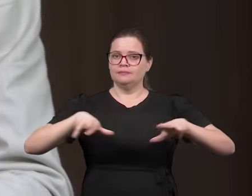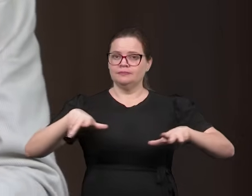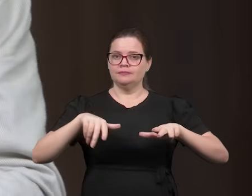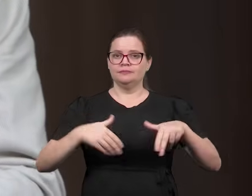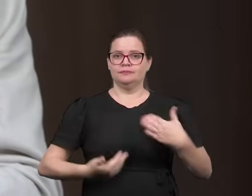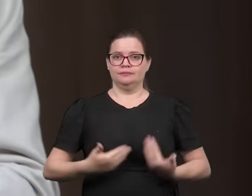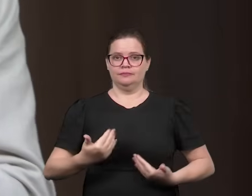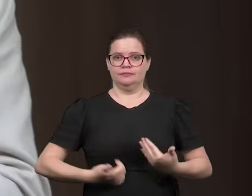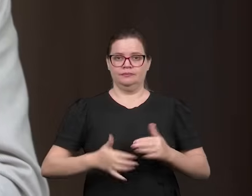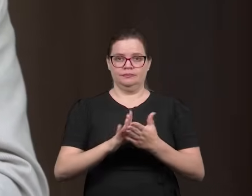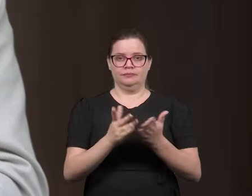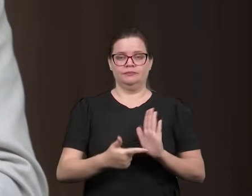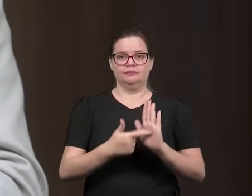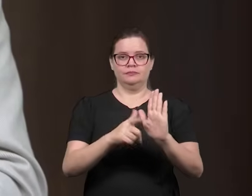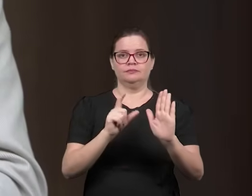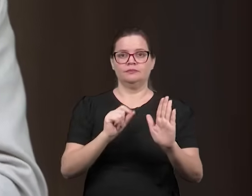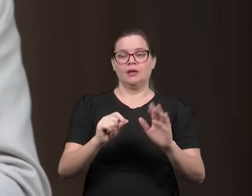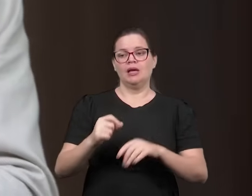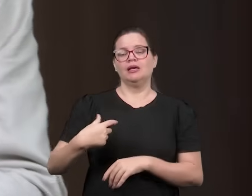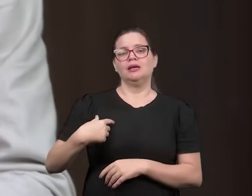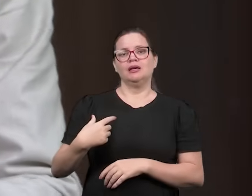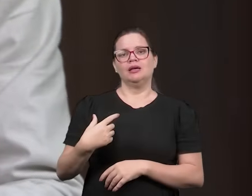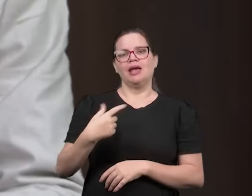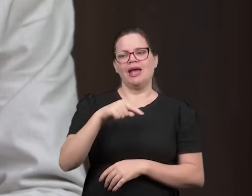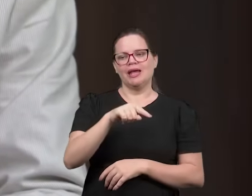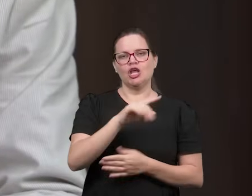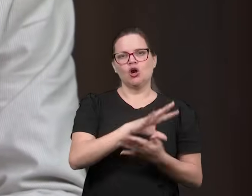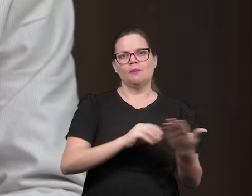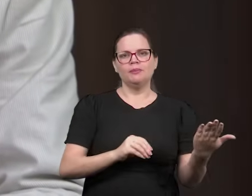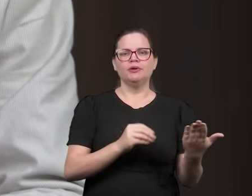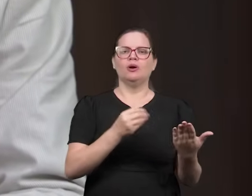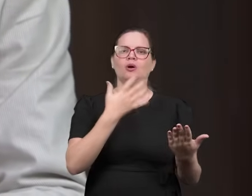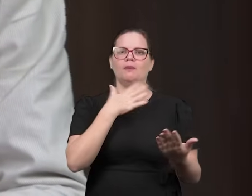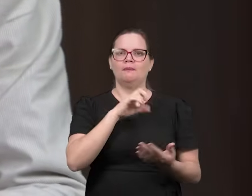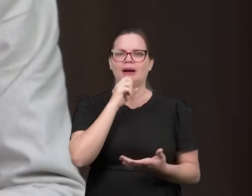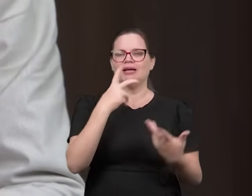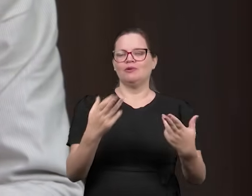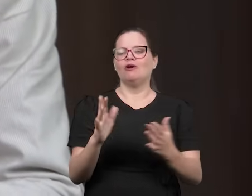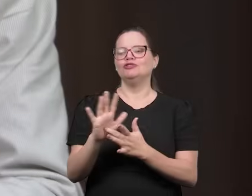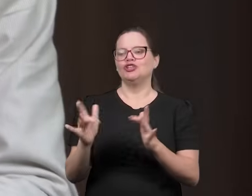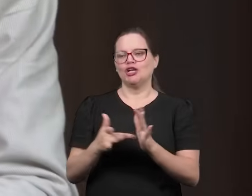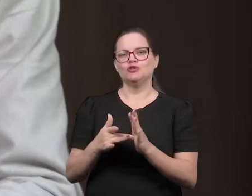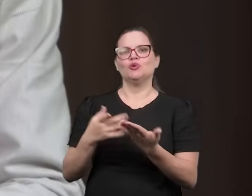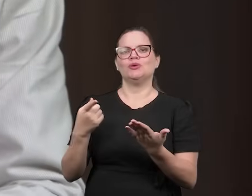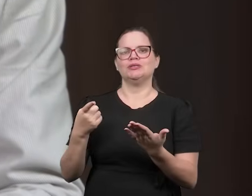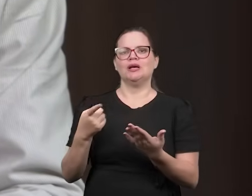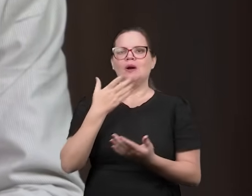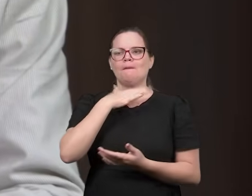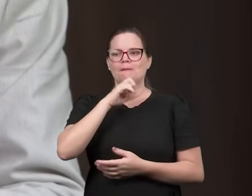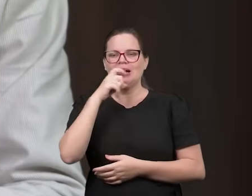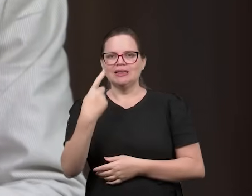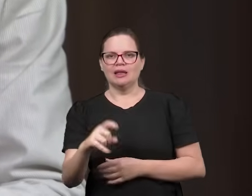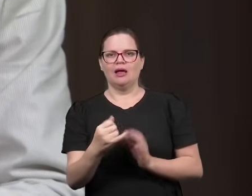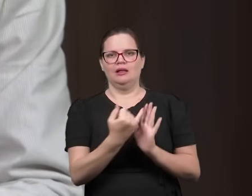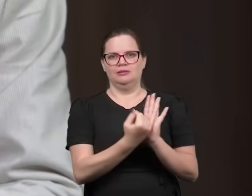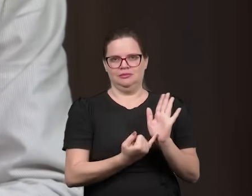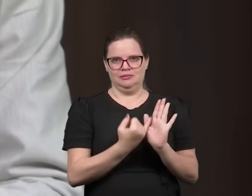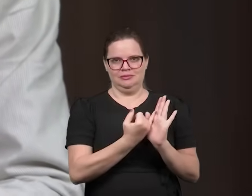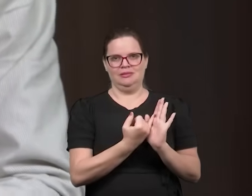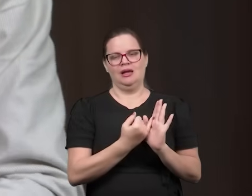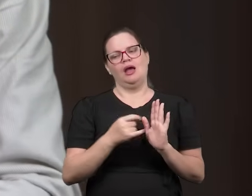a mesma profissão do pai. Jesus era carpinteiro e foi criado na carpintaria. Então isso não tem nada de errado.